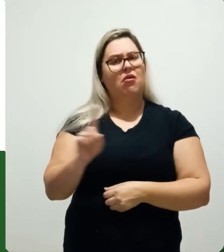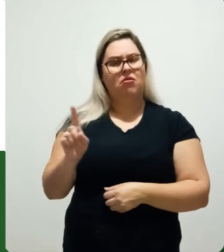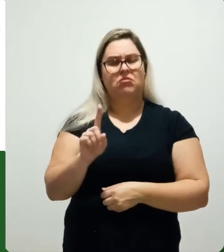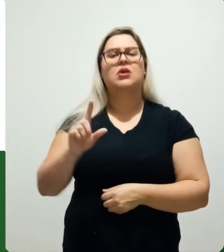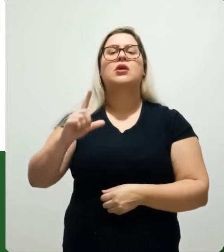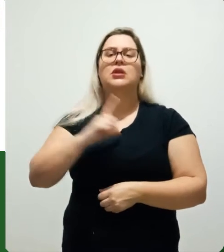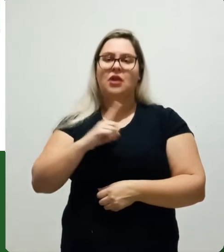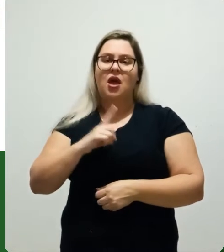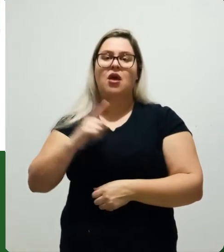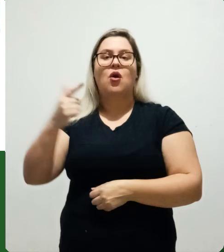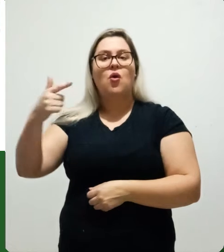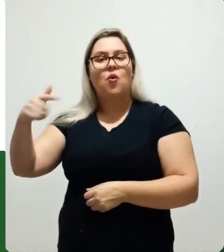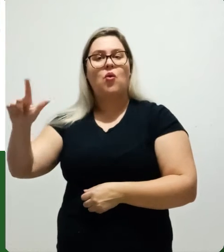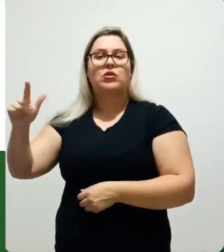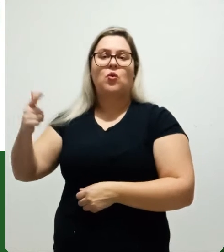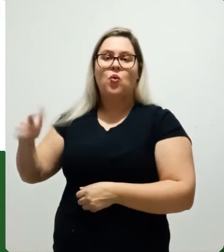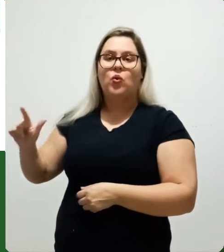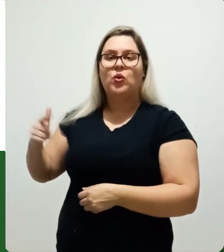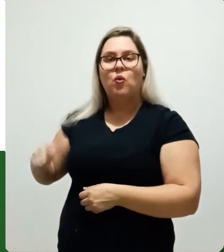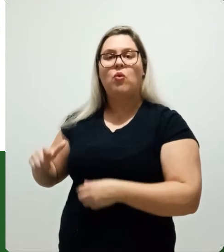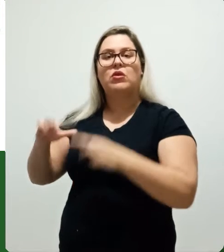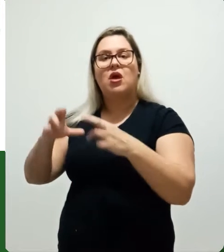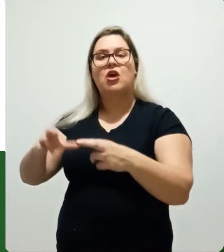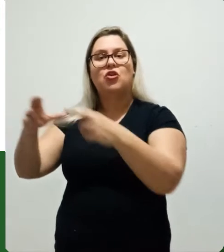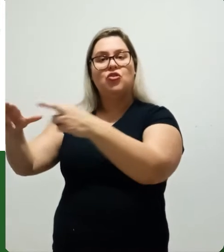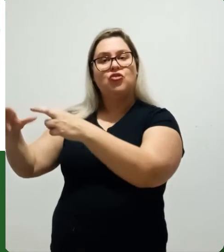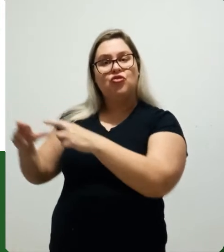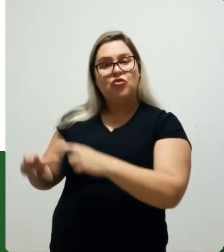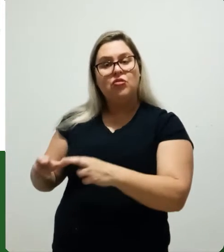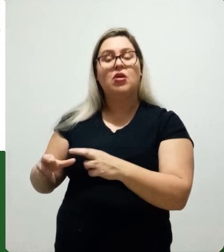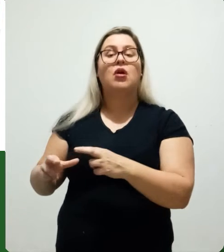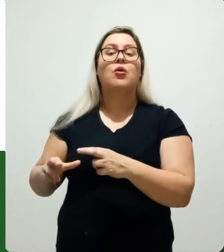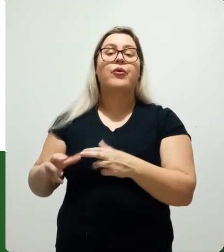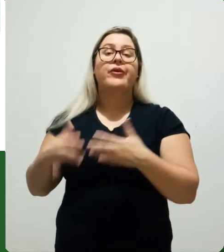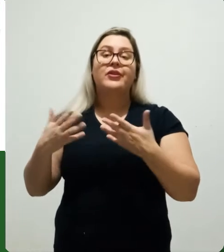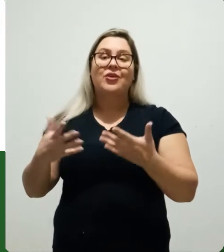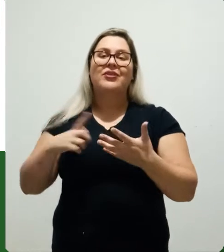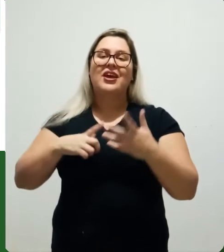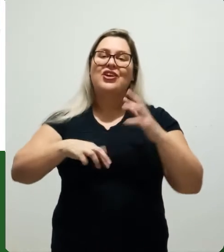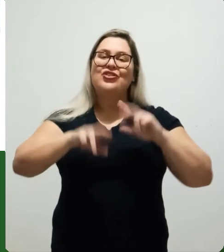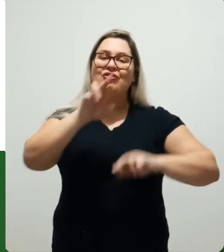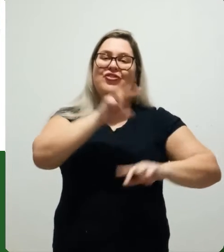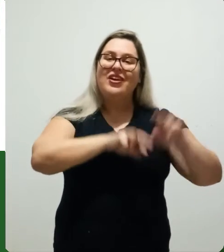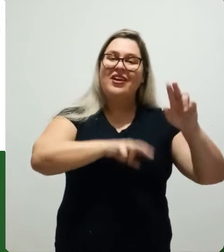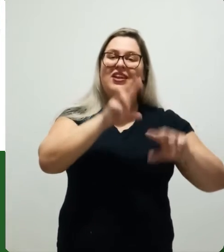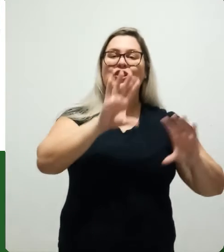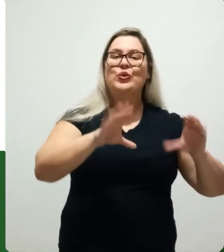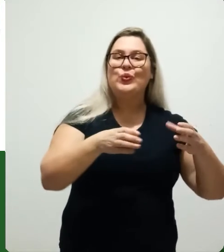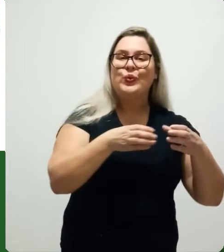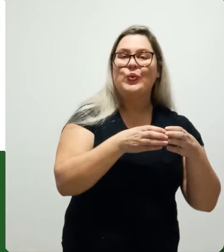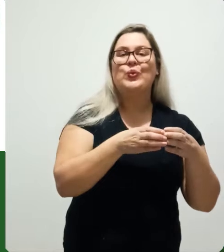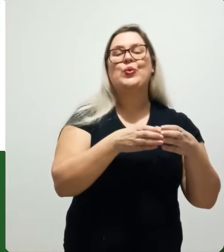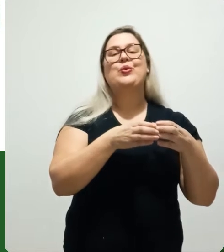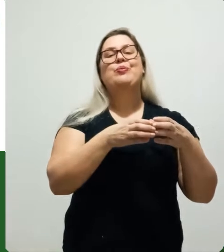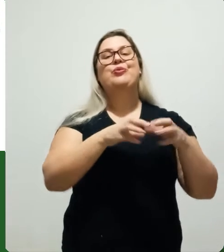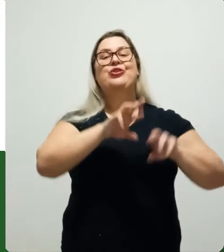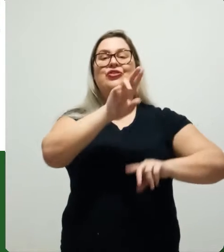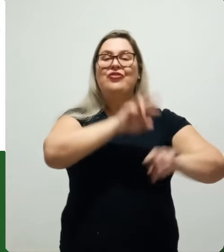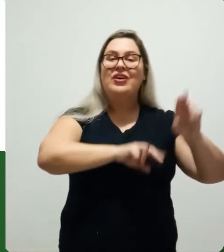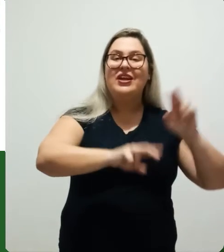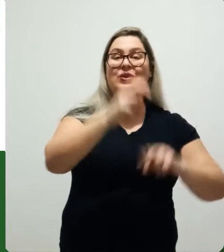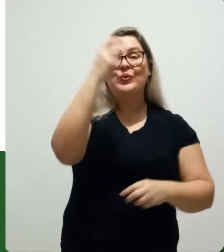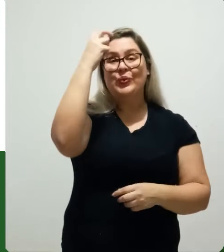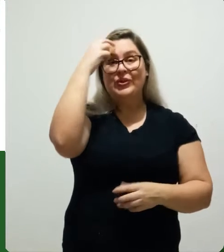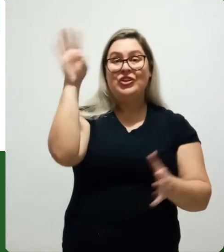populações de uma região, uma população de outra região, ou seja, acaba que nós vamos ter diferentes grupos e